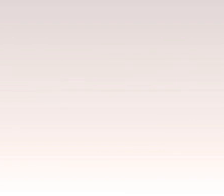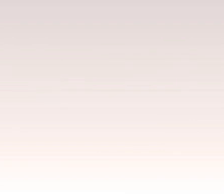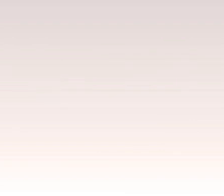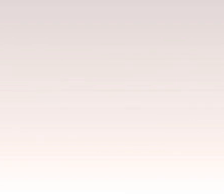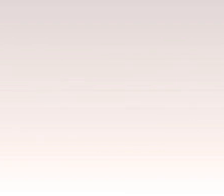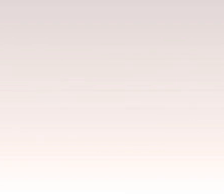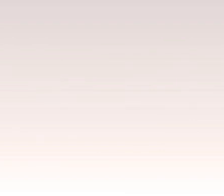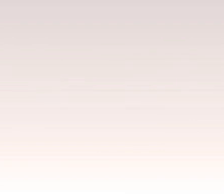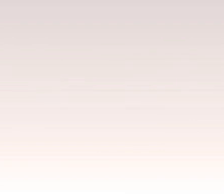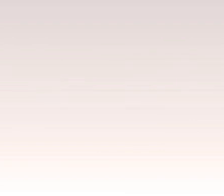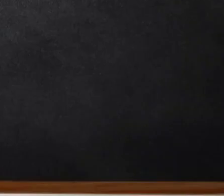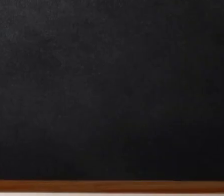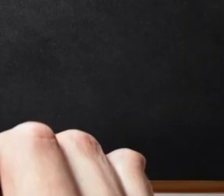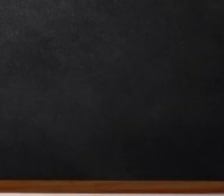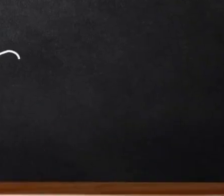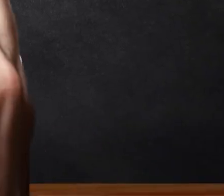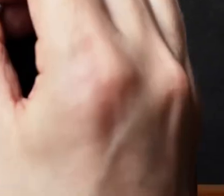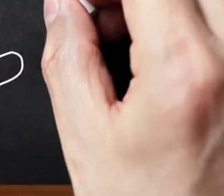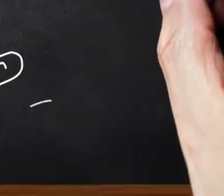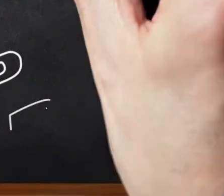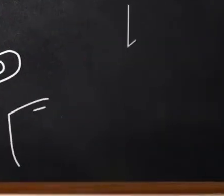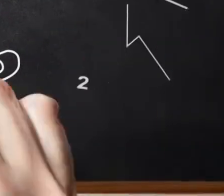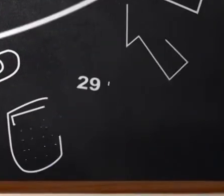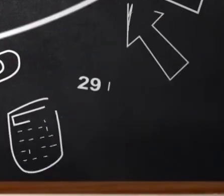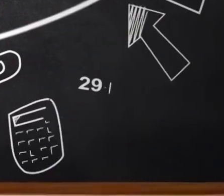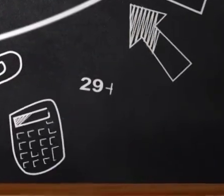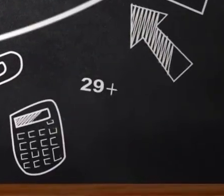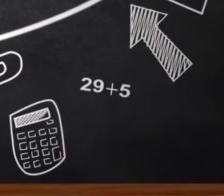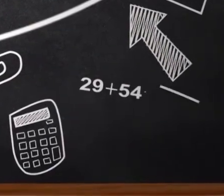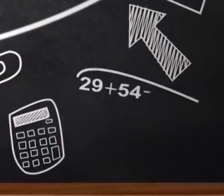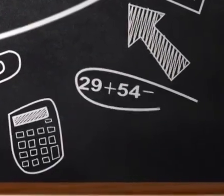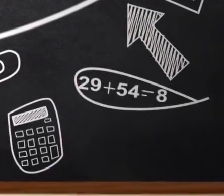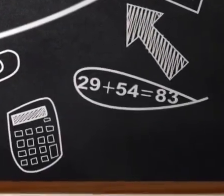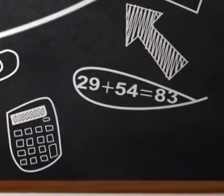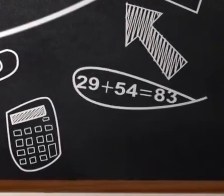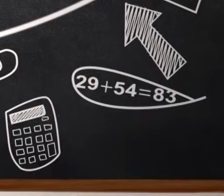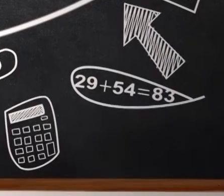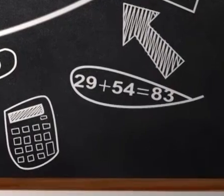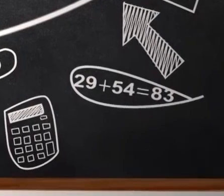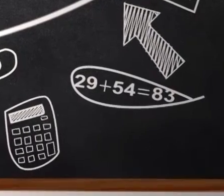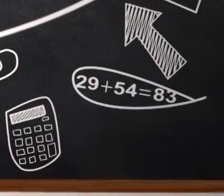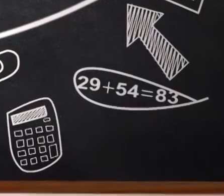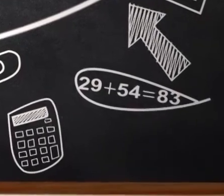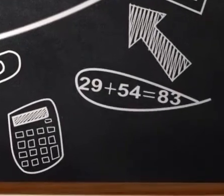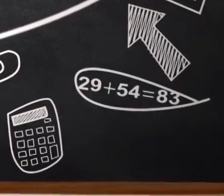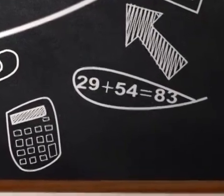E aí E aí E aí